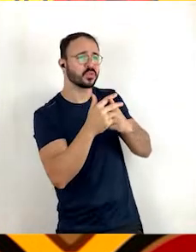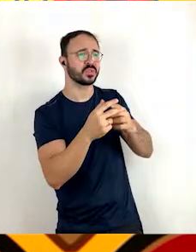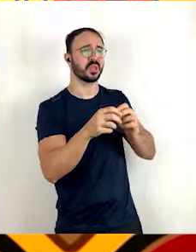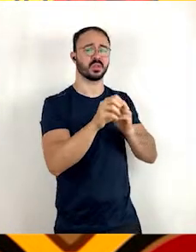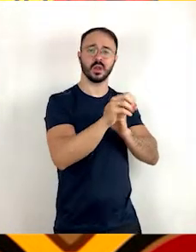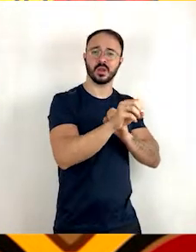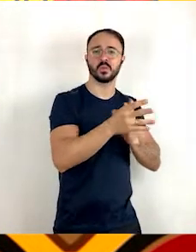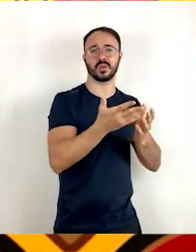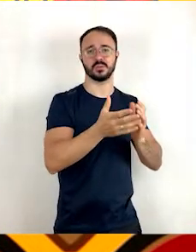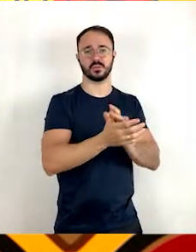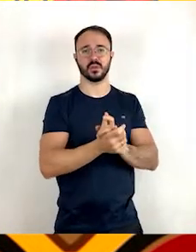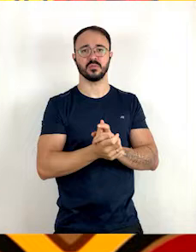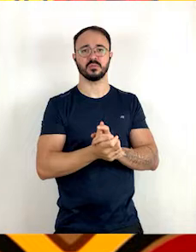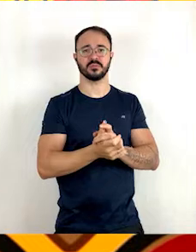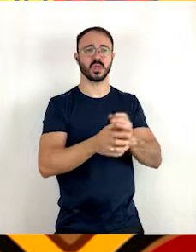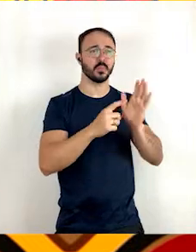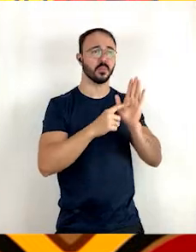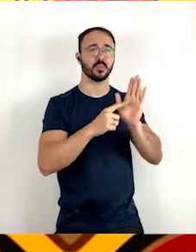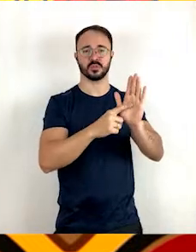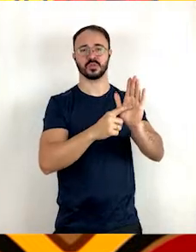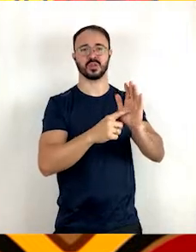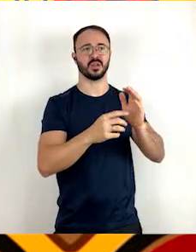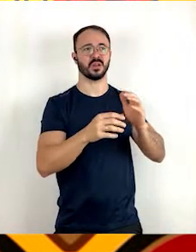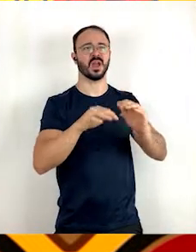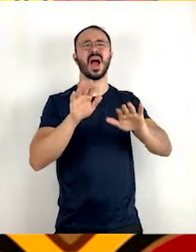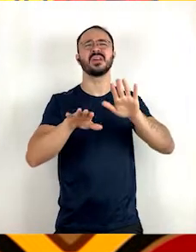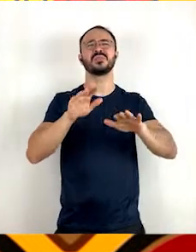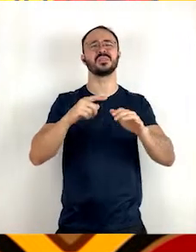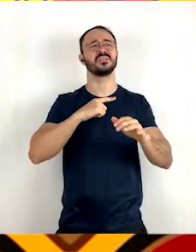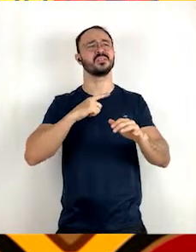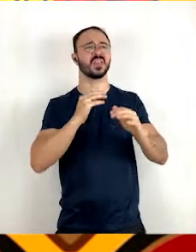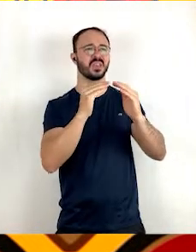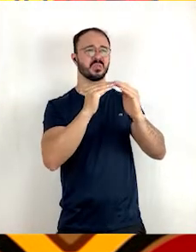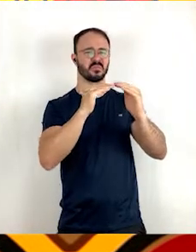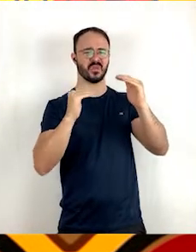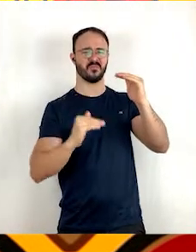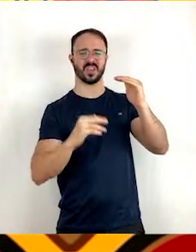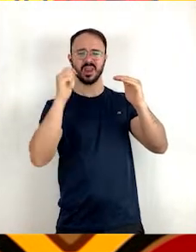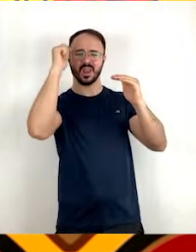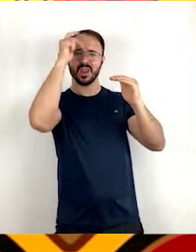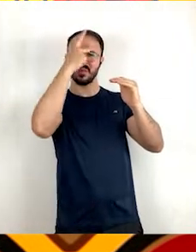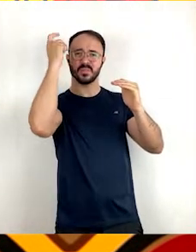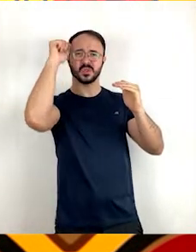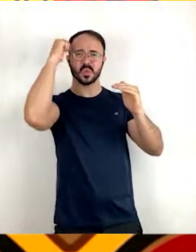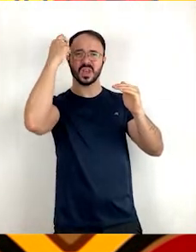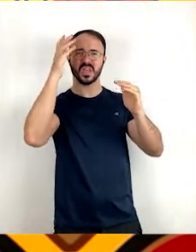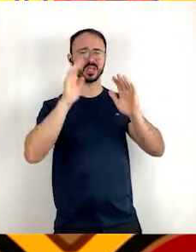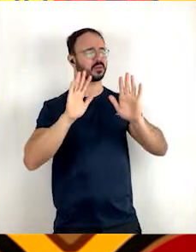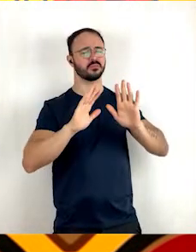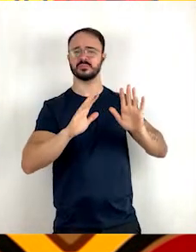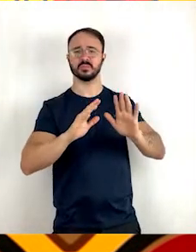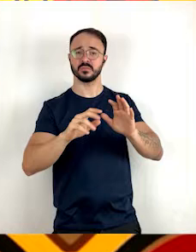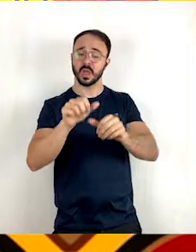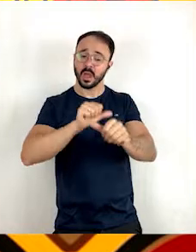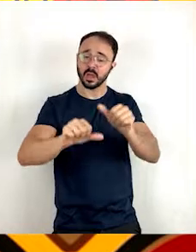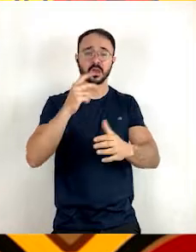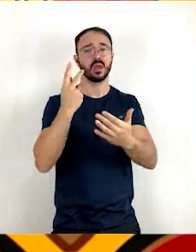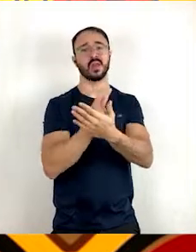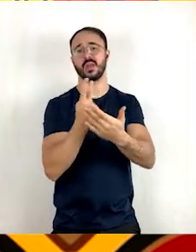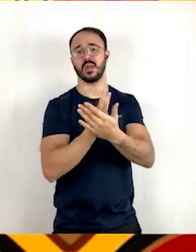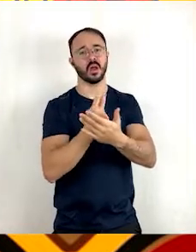da população negra e que a gente consiga construir Novas Novas compreensões